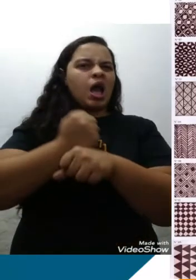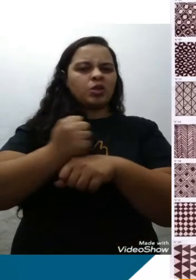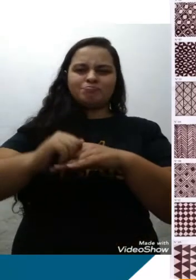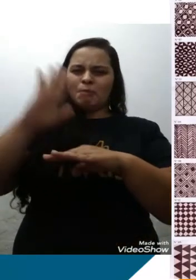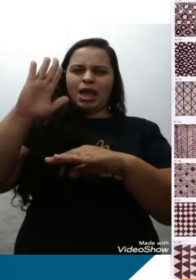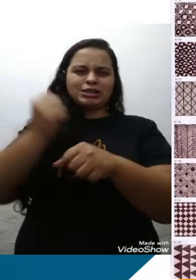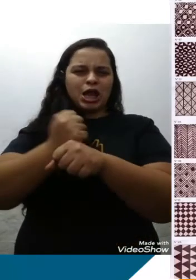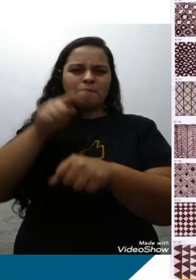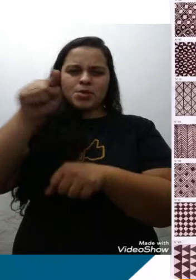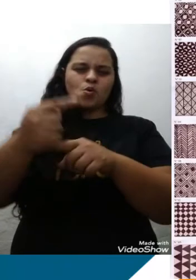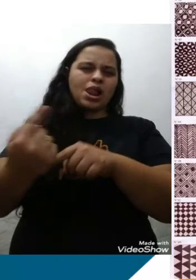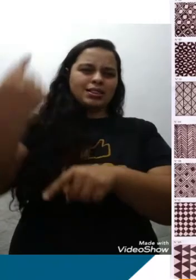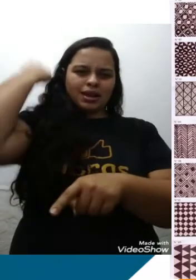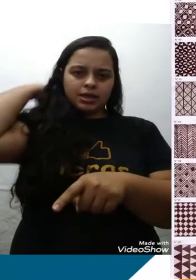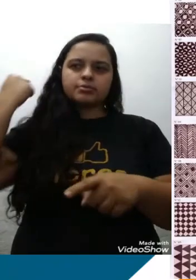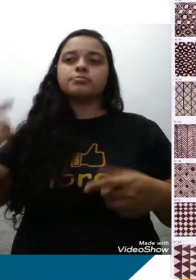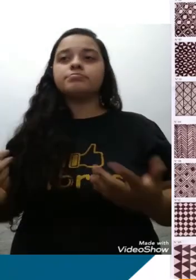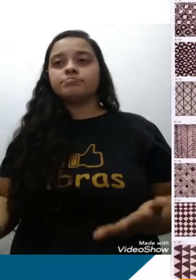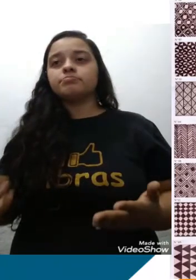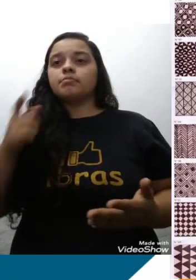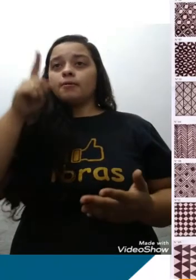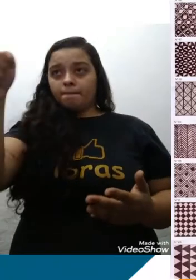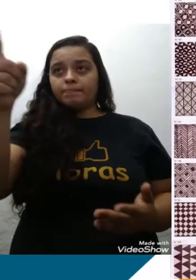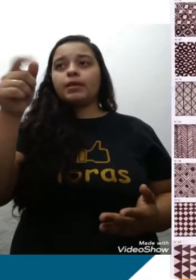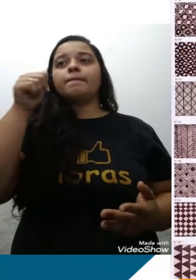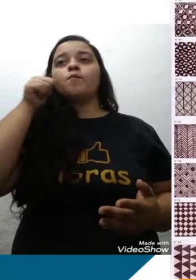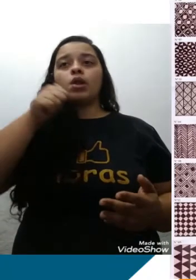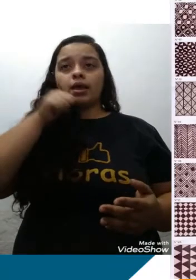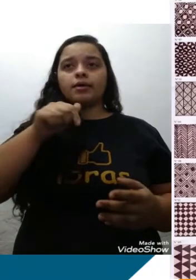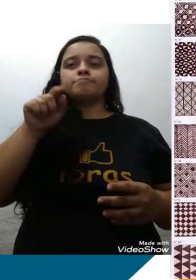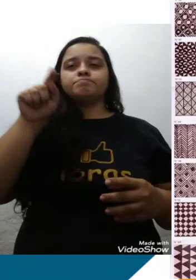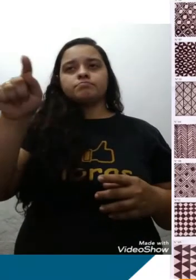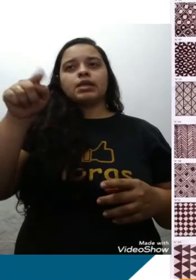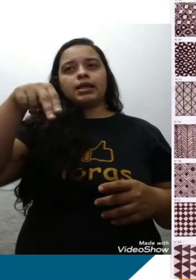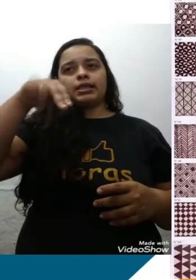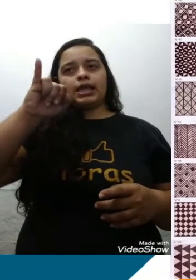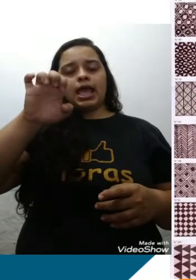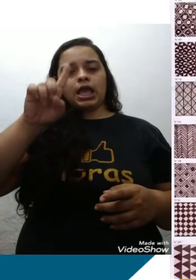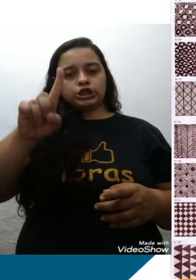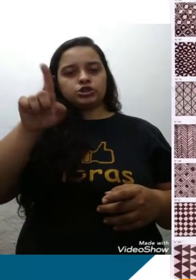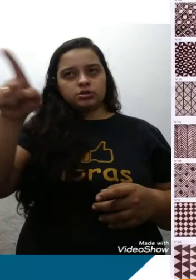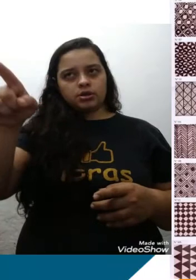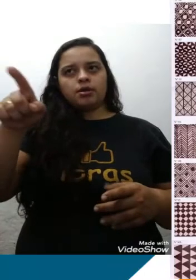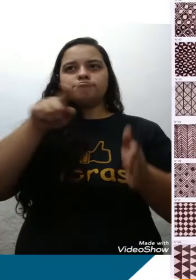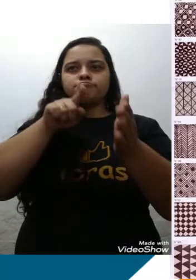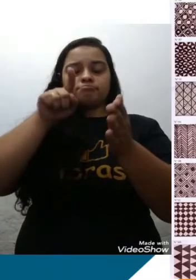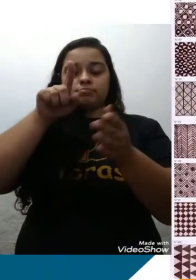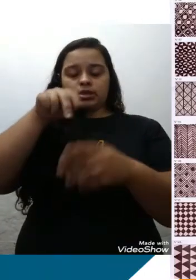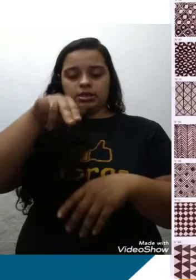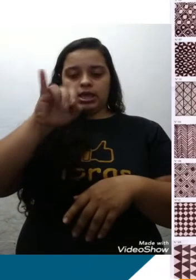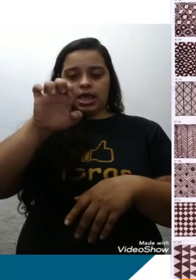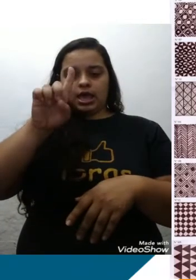até 90 mil anos atrás. A teoria da Nied Guidon não é tão aceita quanto